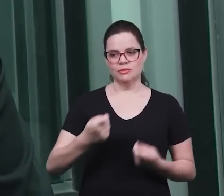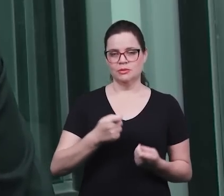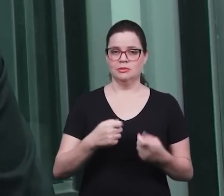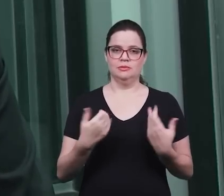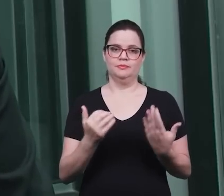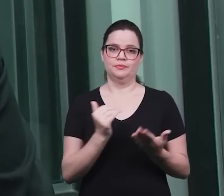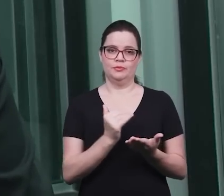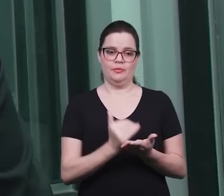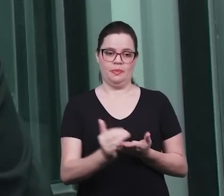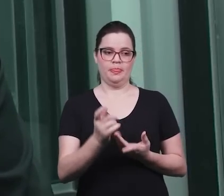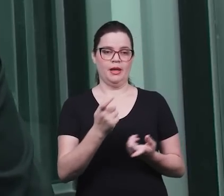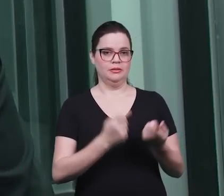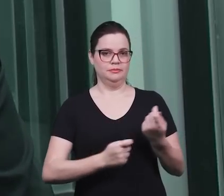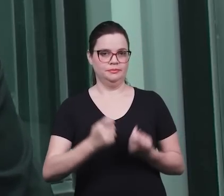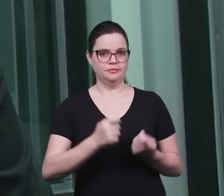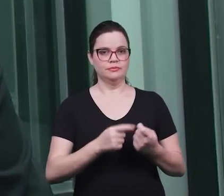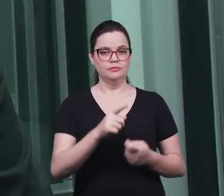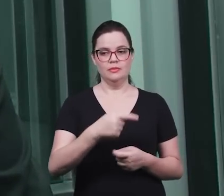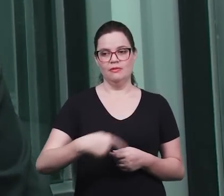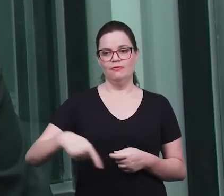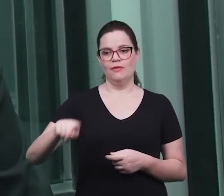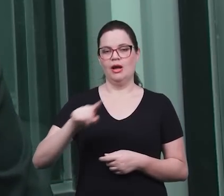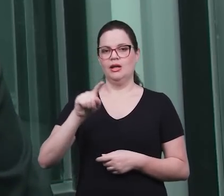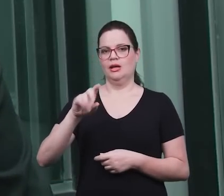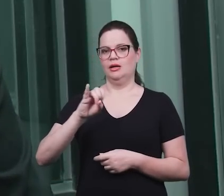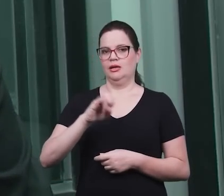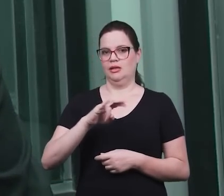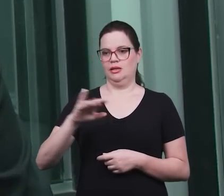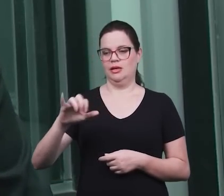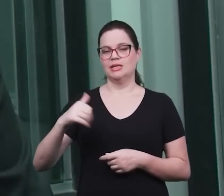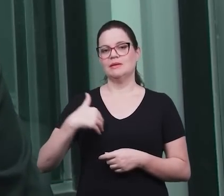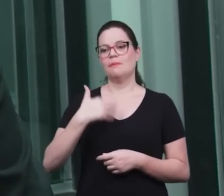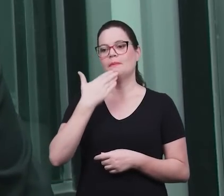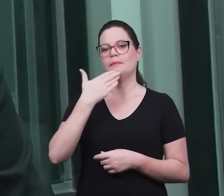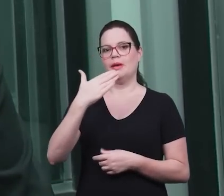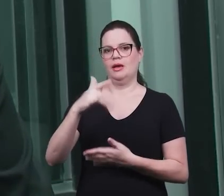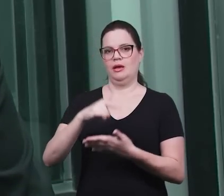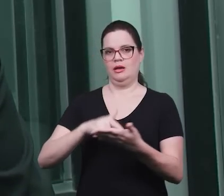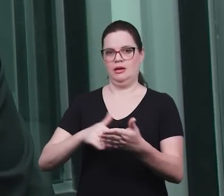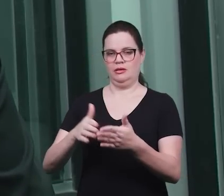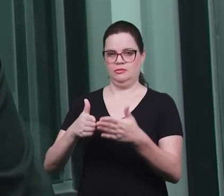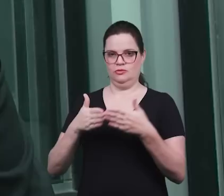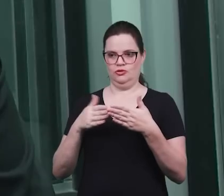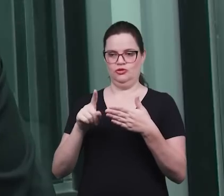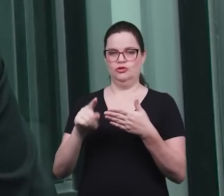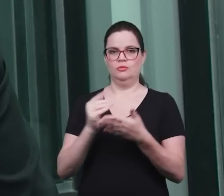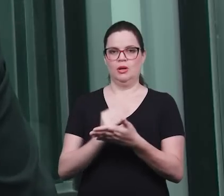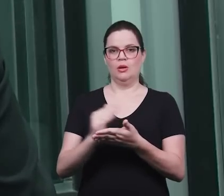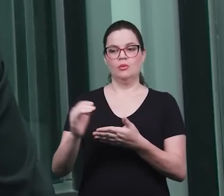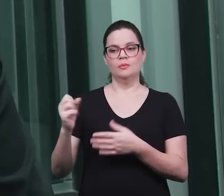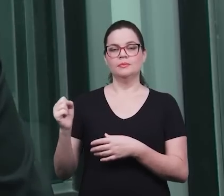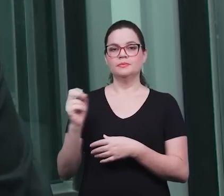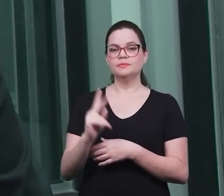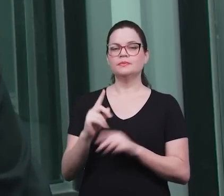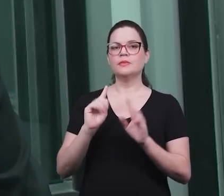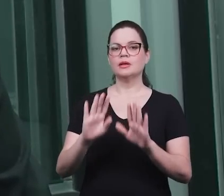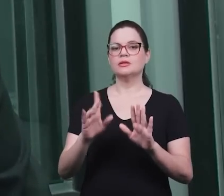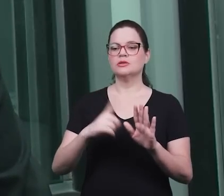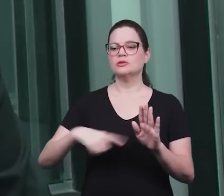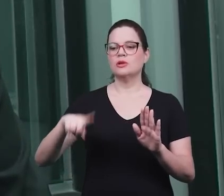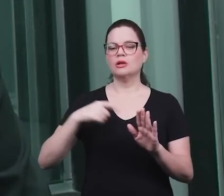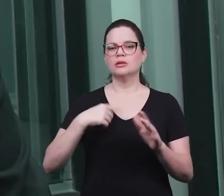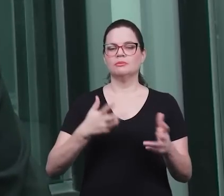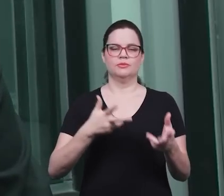administrativo. Você tem que ir ao INSS e fazer o seu requerimento. E o que a gente tem visto